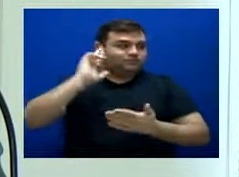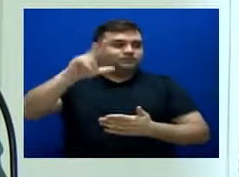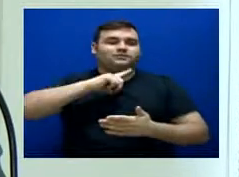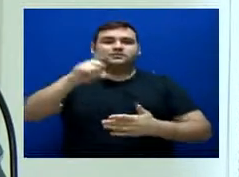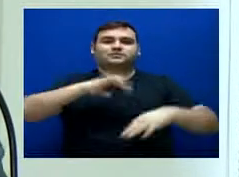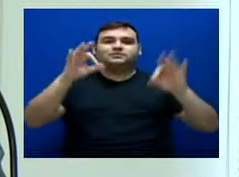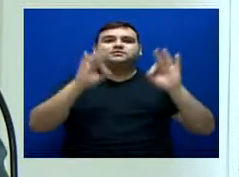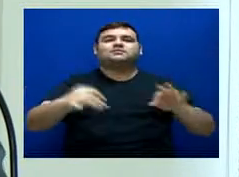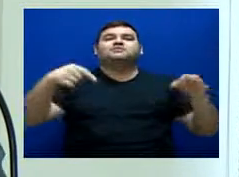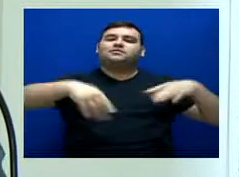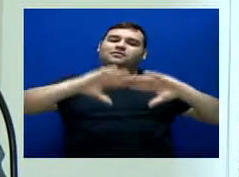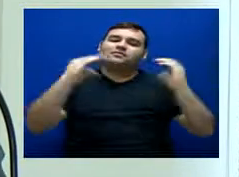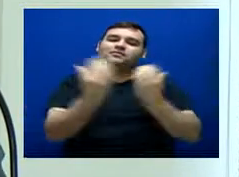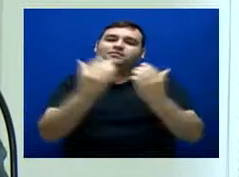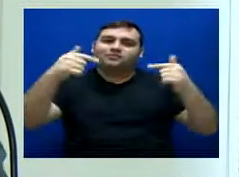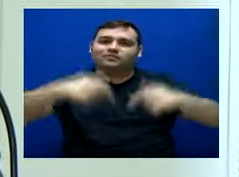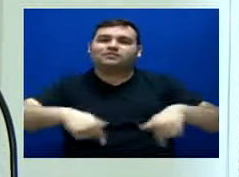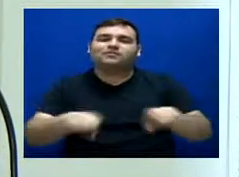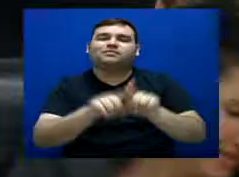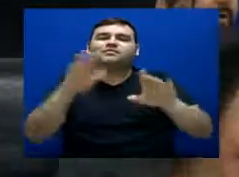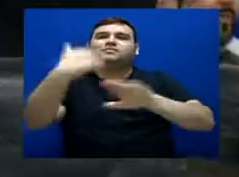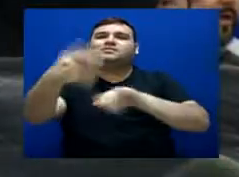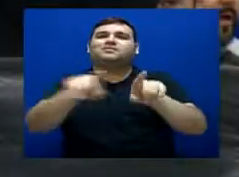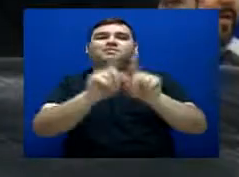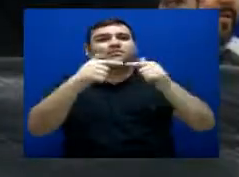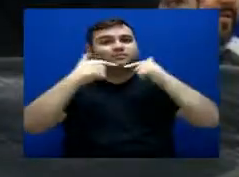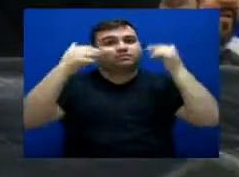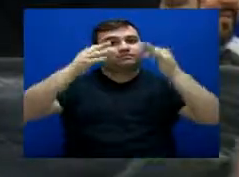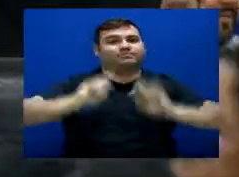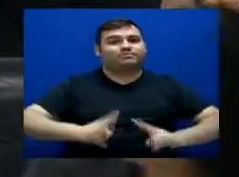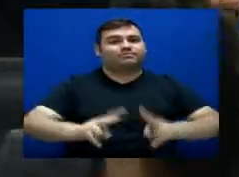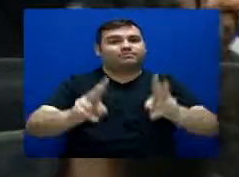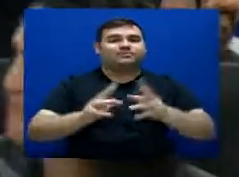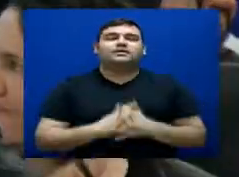exemplo aqui na casa e fora da casa. E Vossa Excelência é uma pessoa muito gentil também.